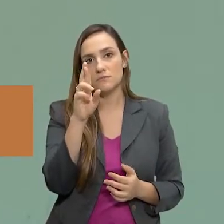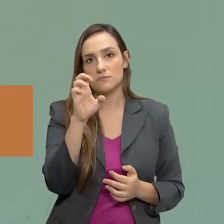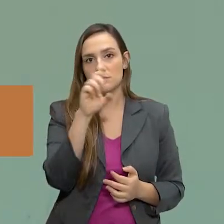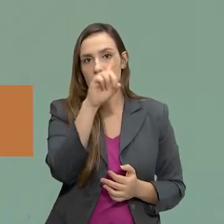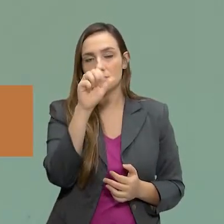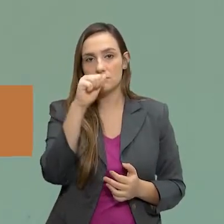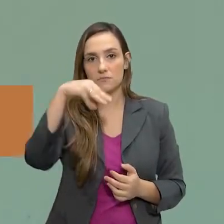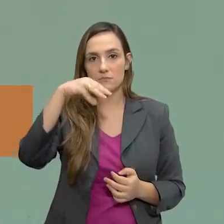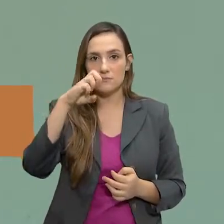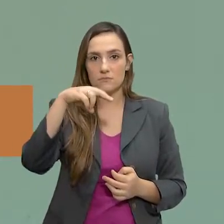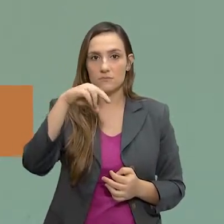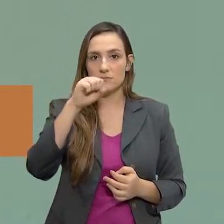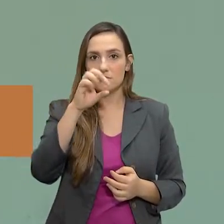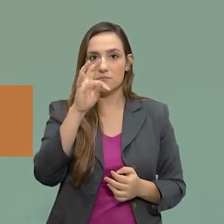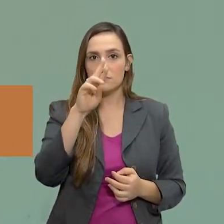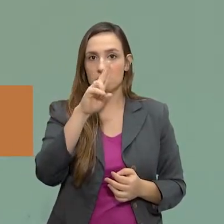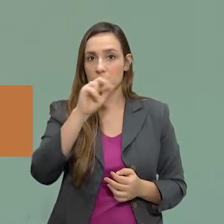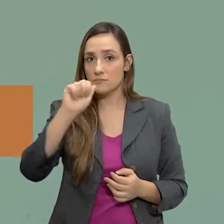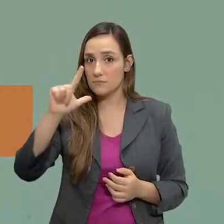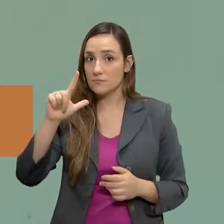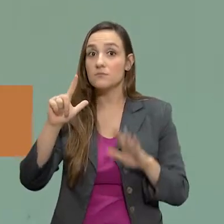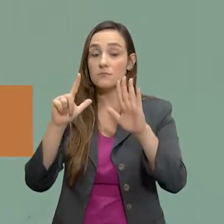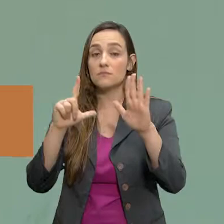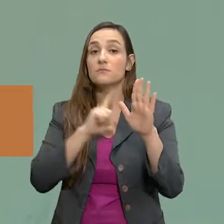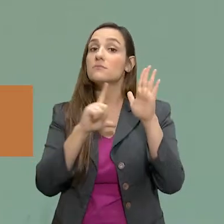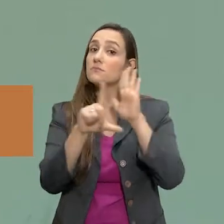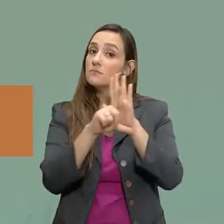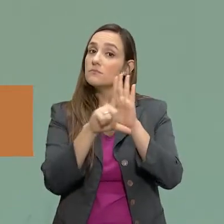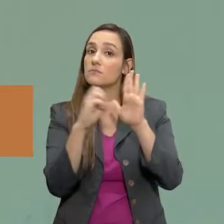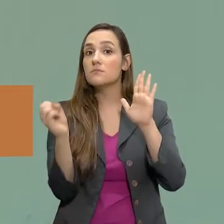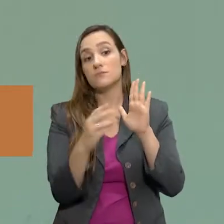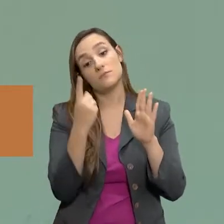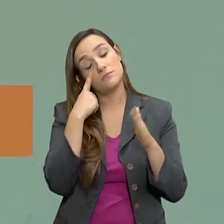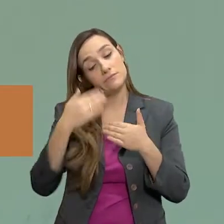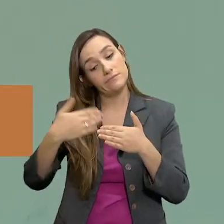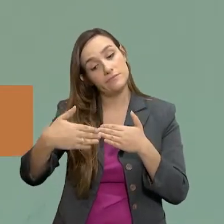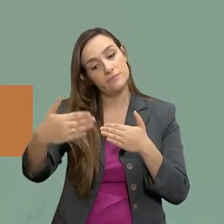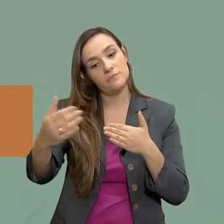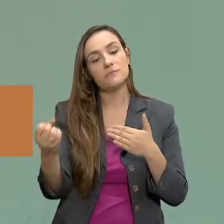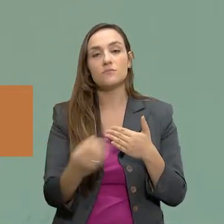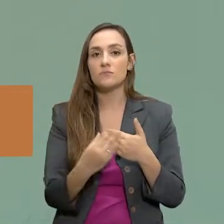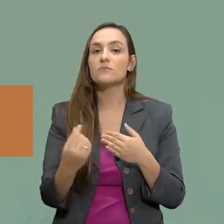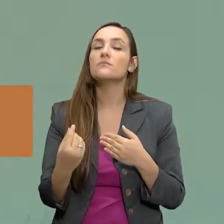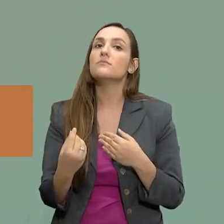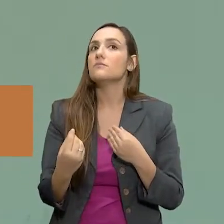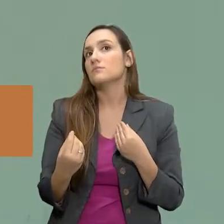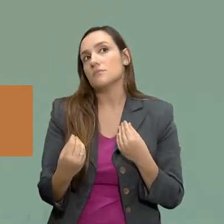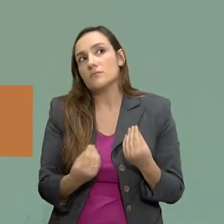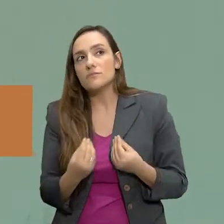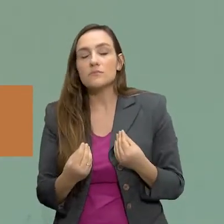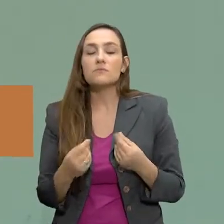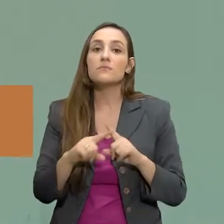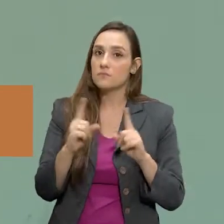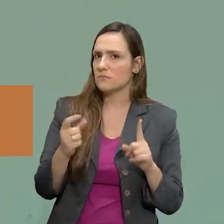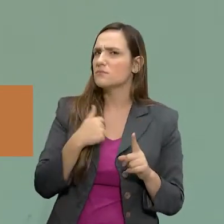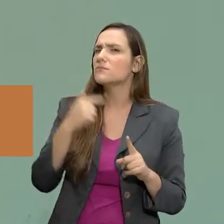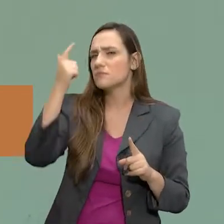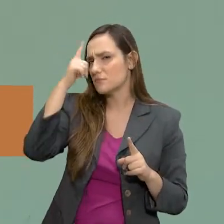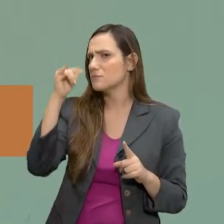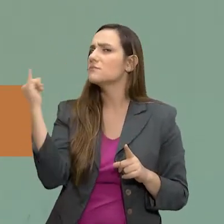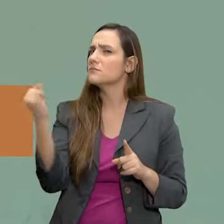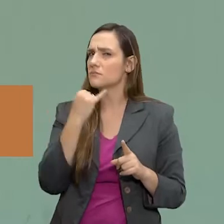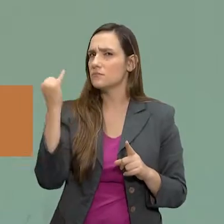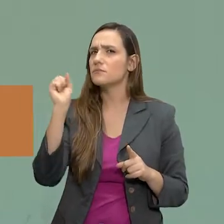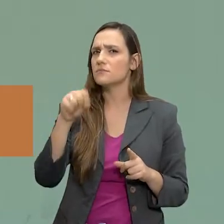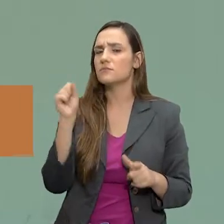vinha discutindo isso. A lei agora é bem recente, vamos ver como é que vai desenrolar, mas eu acho que é muito válida mesmo. Nós estamos